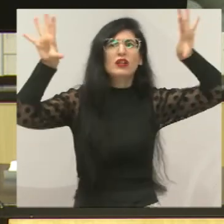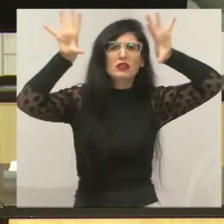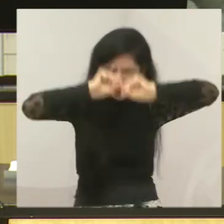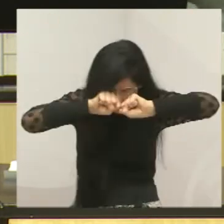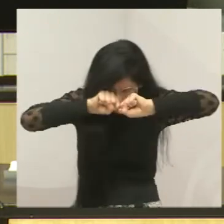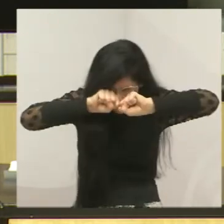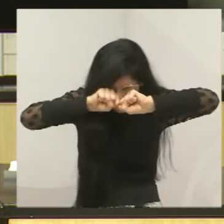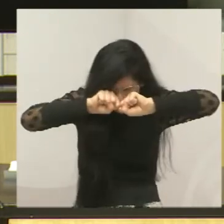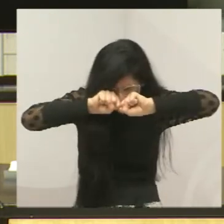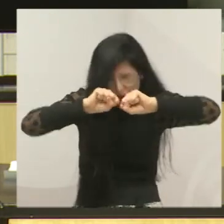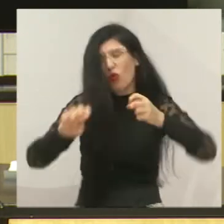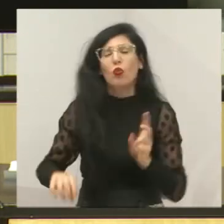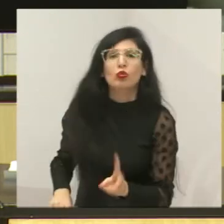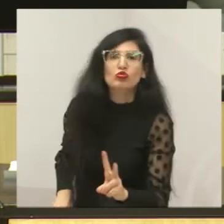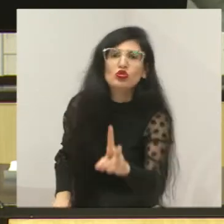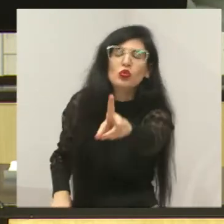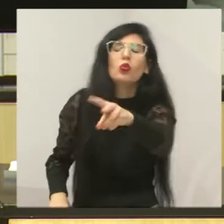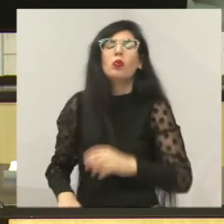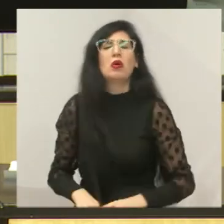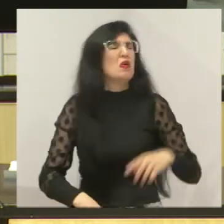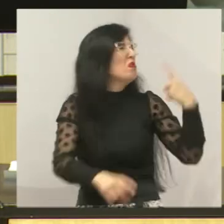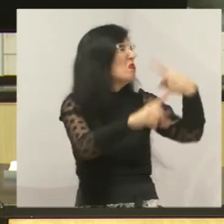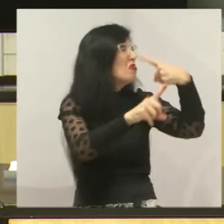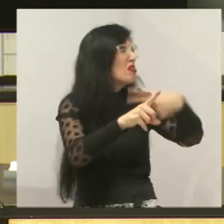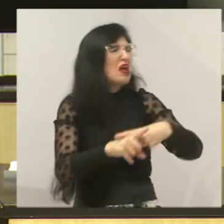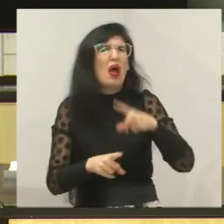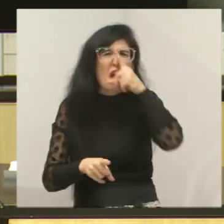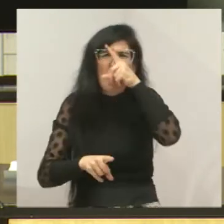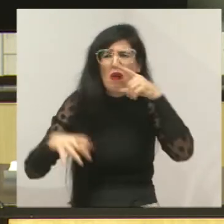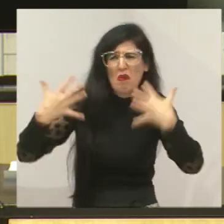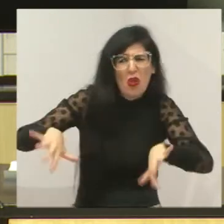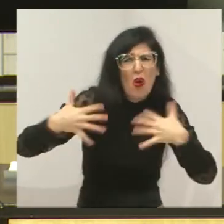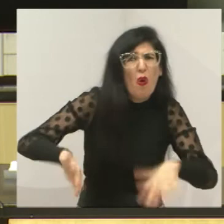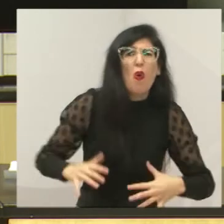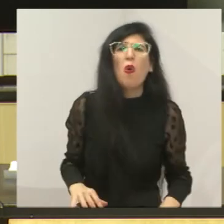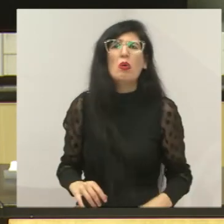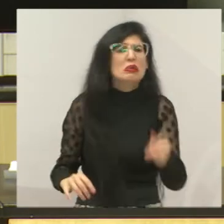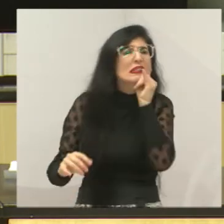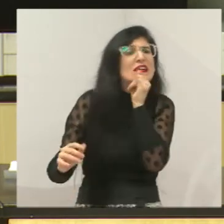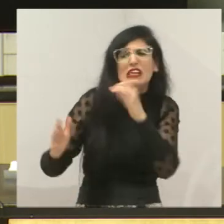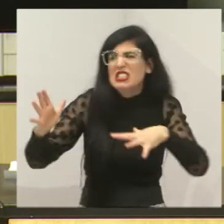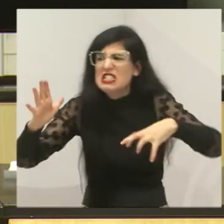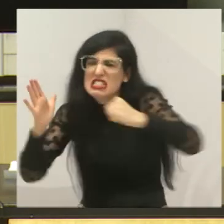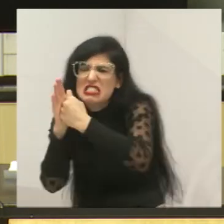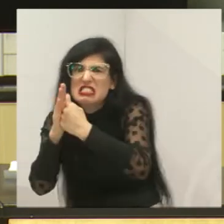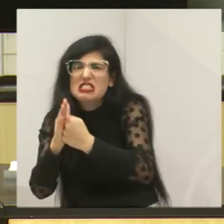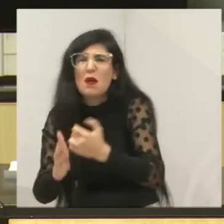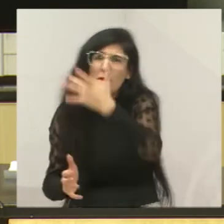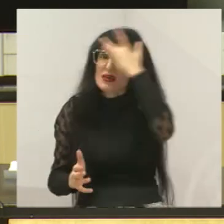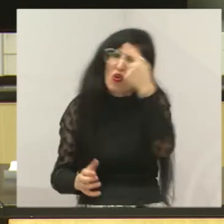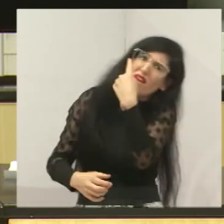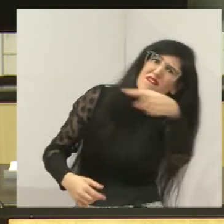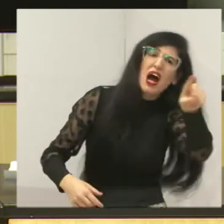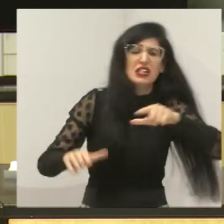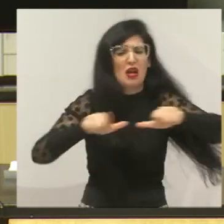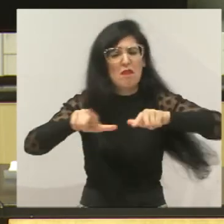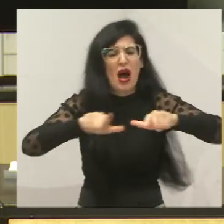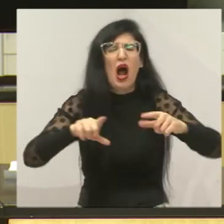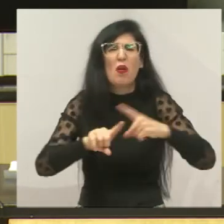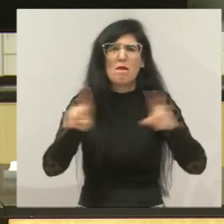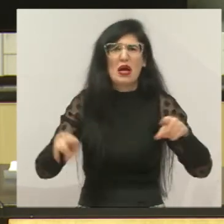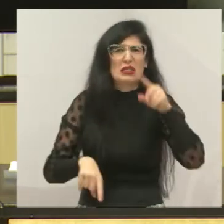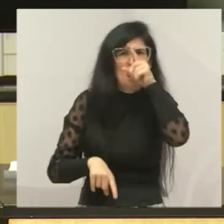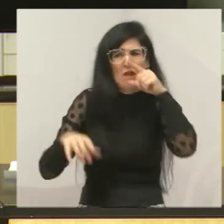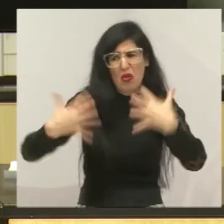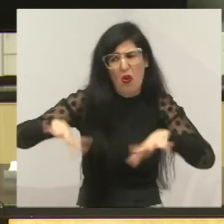problema, sem contar os riscos de acidentes que trabalhadores vêm enfrentando diariamente ao passarem pelo local. Requeremos ao excelentíssimo senhor presidente desta